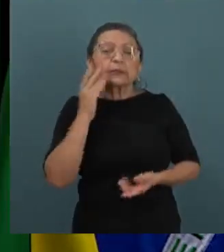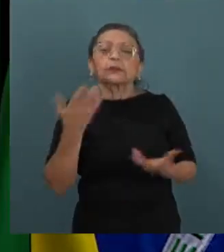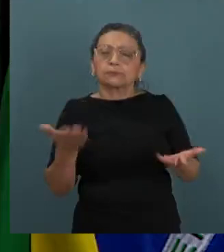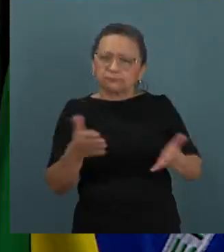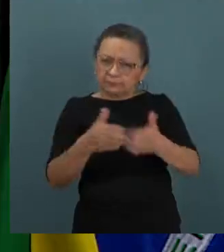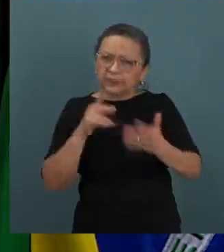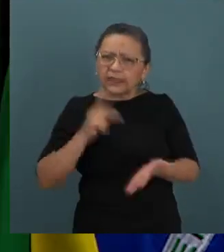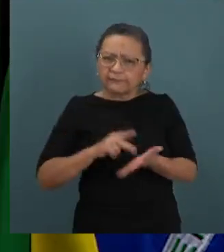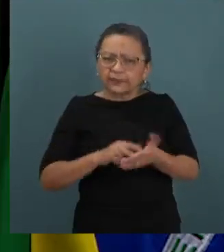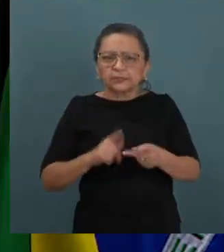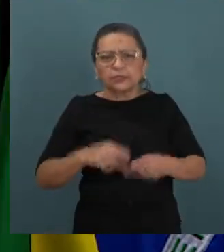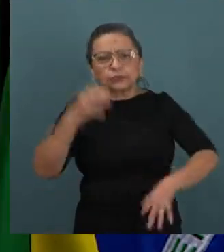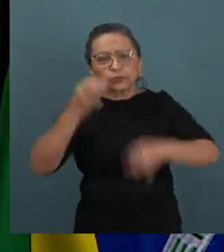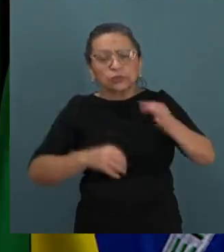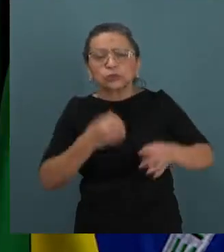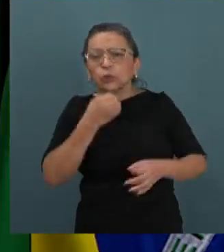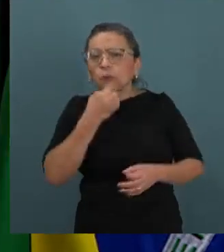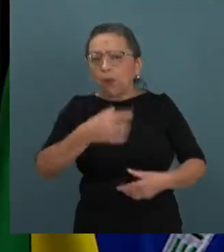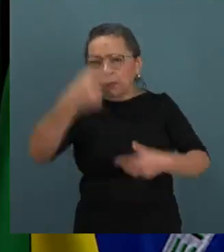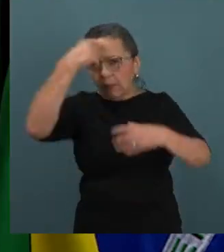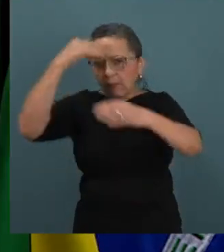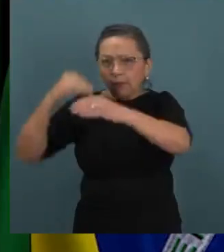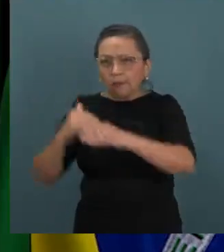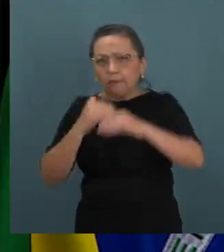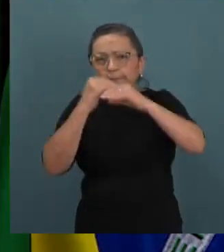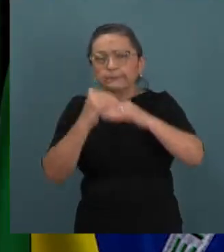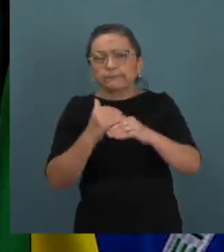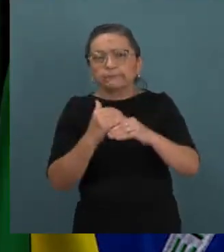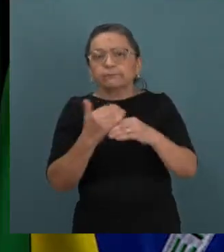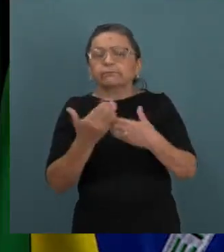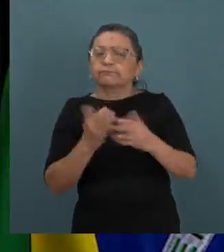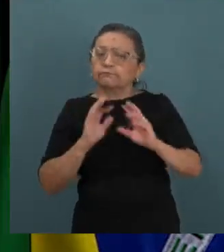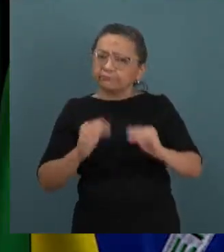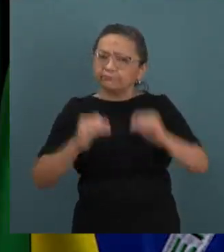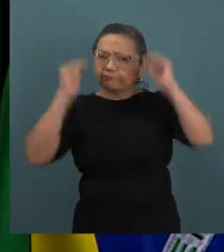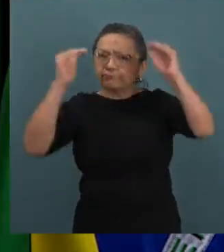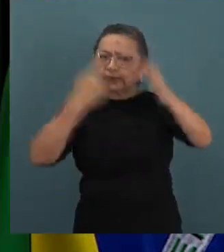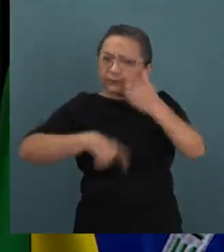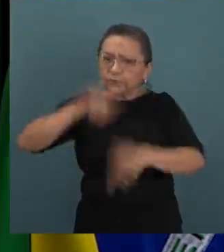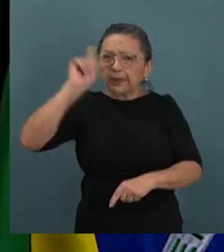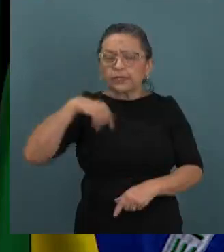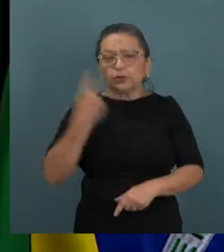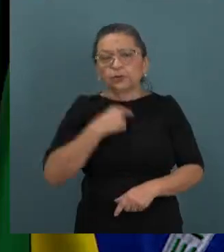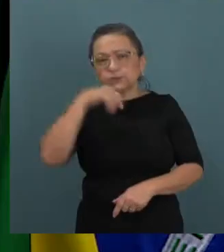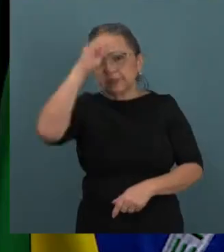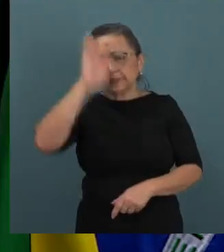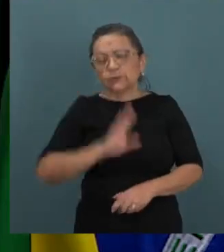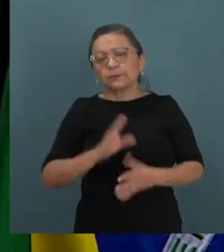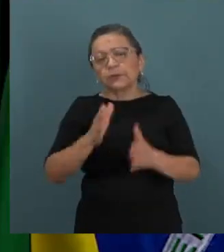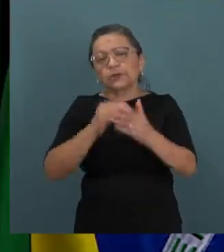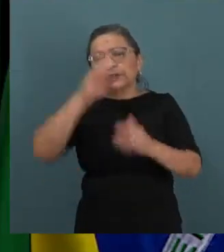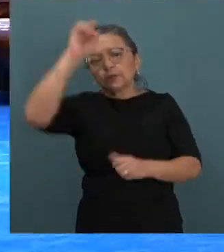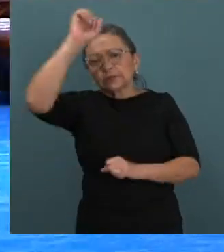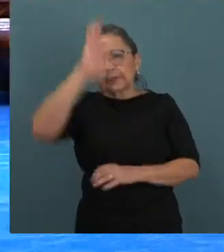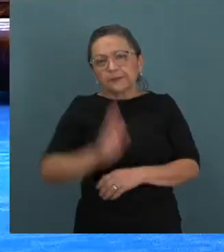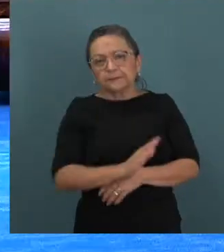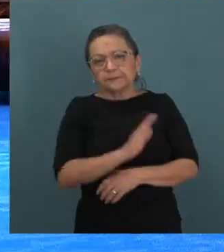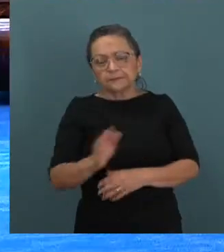a justiça e o bom senso reinem em nossa nação. Que Deus nos abençoe. Muito